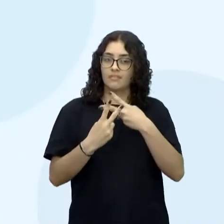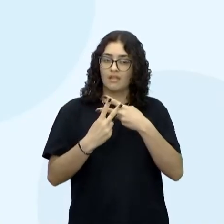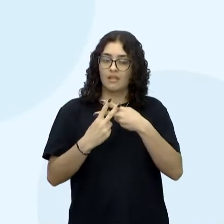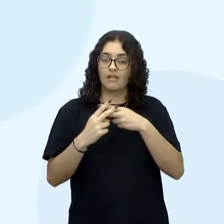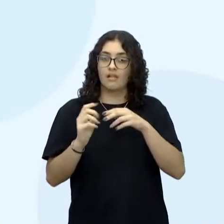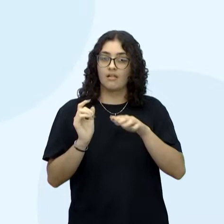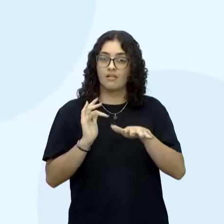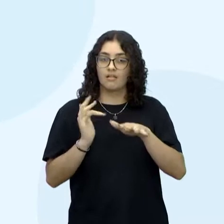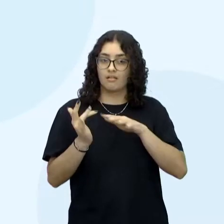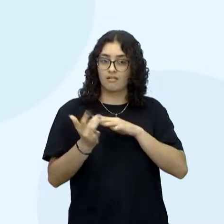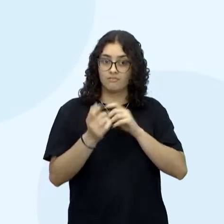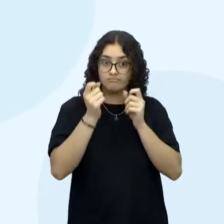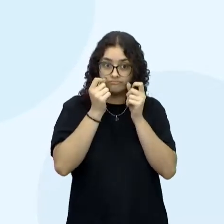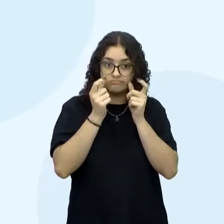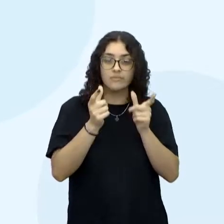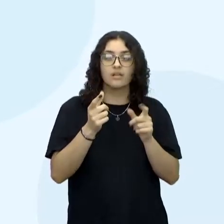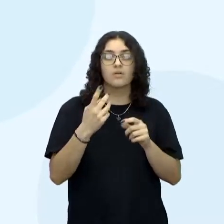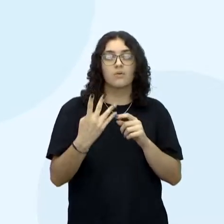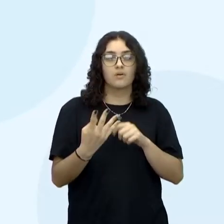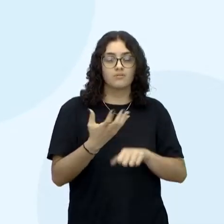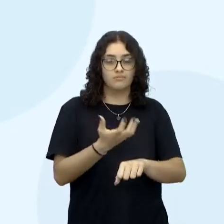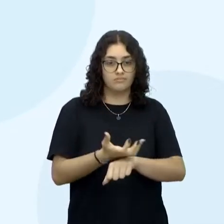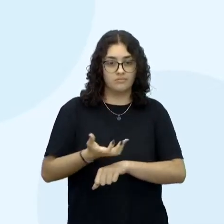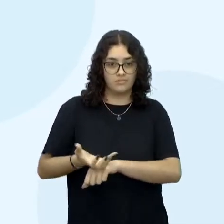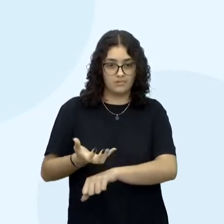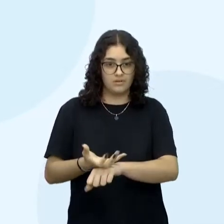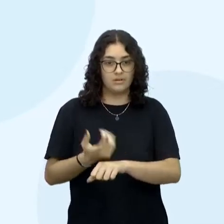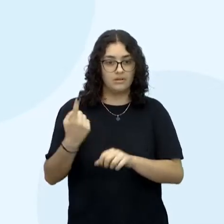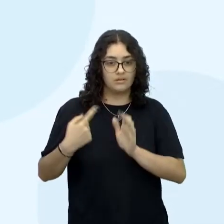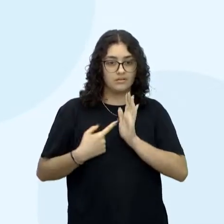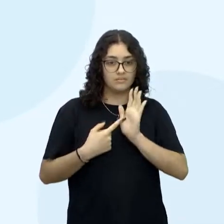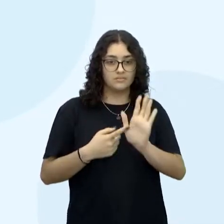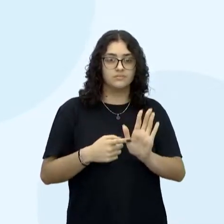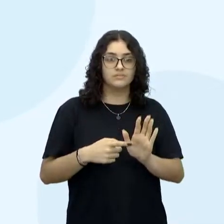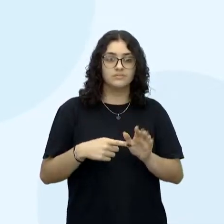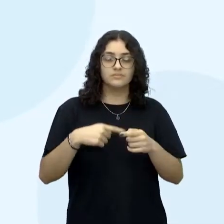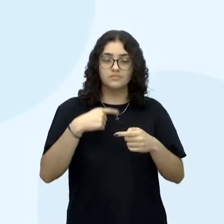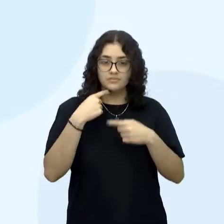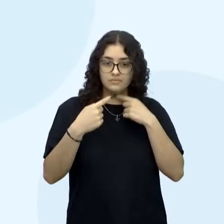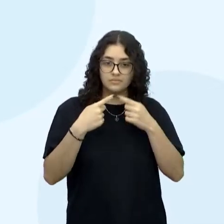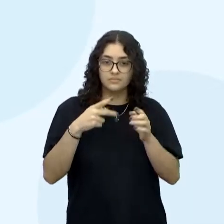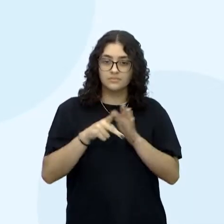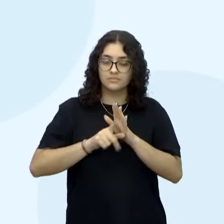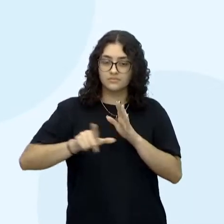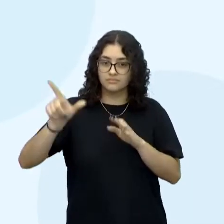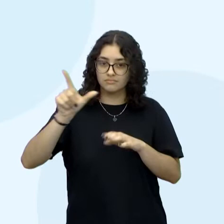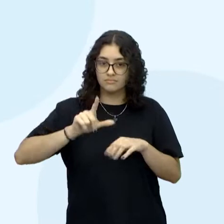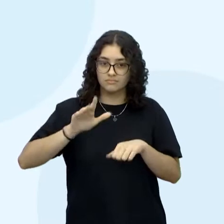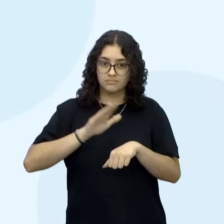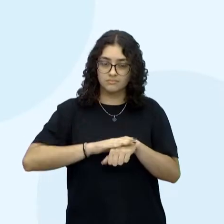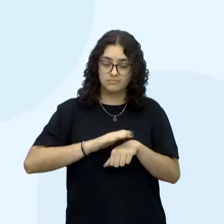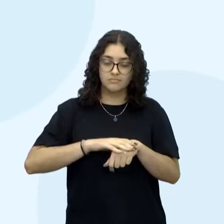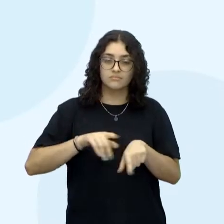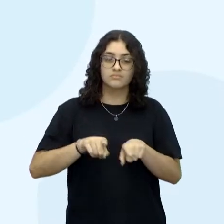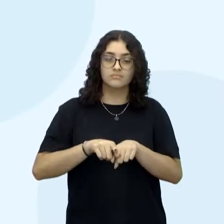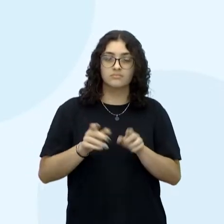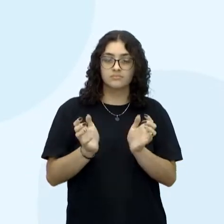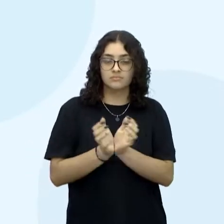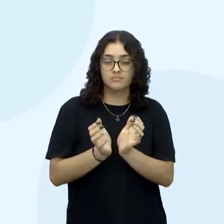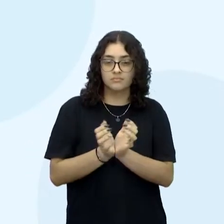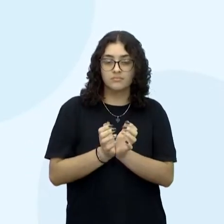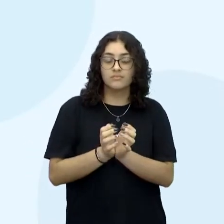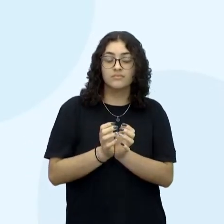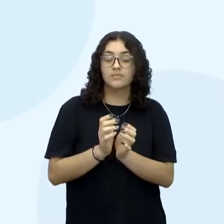Mídia é composto de 4 componentes. Esse que eu estou apresentando, que é o Crítica e Literatura em Ação. Temos também o Clube de Estudos